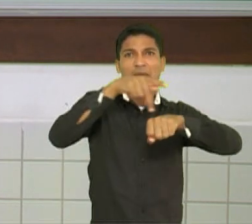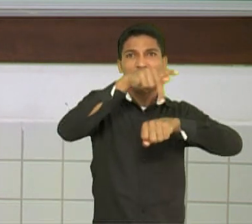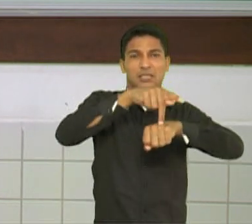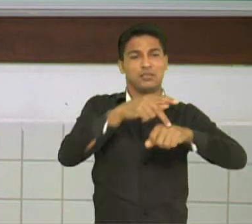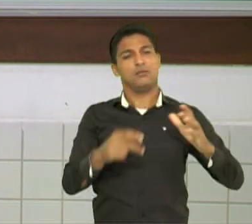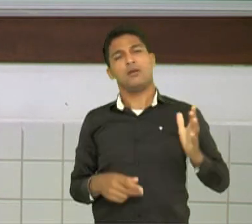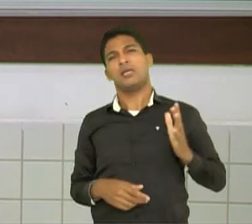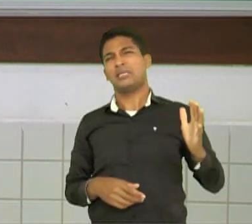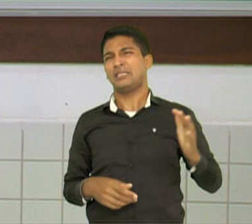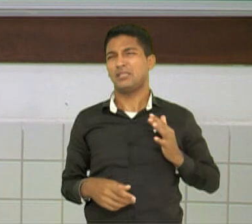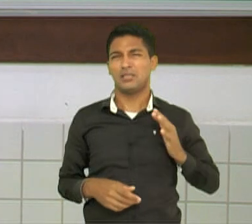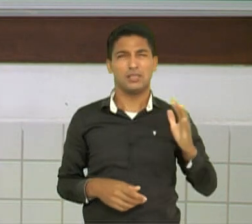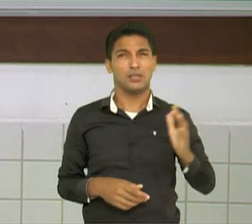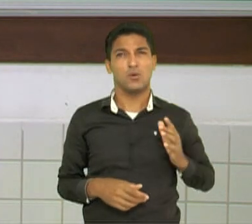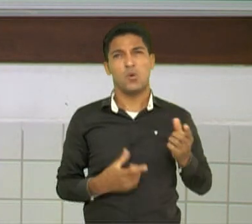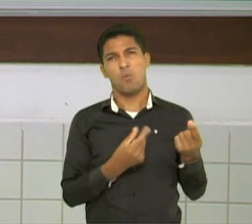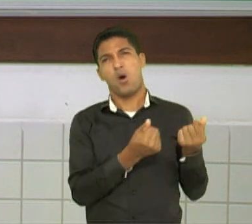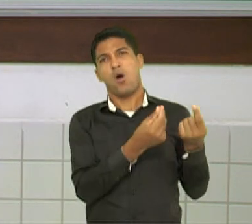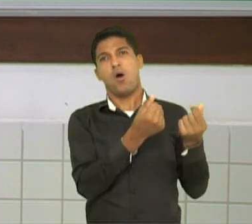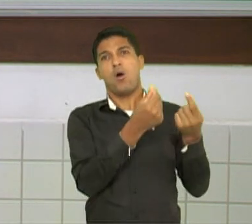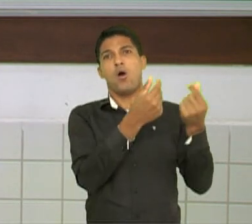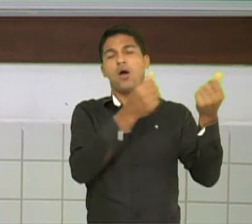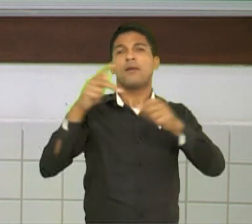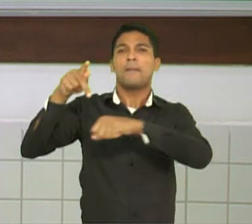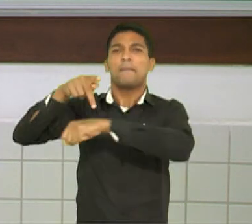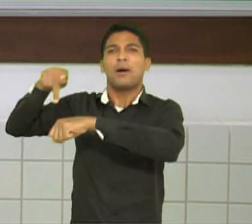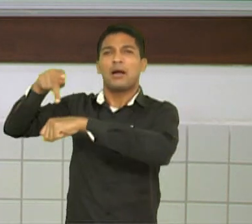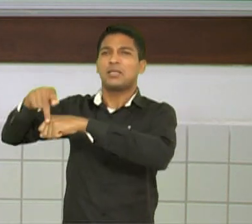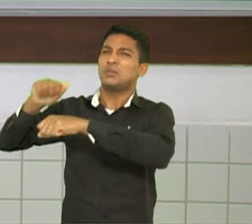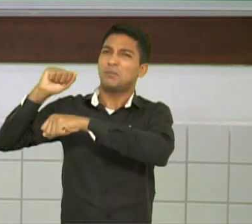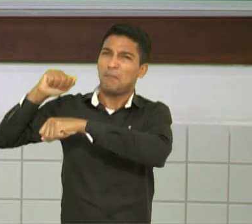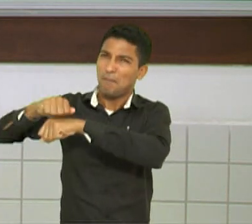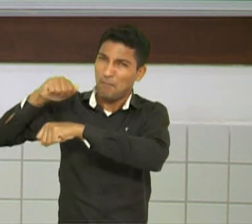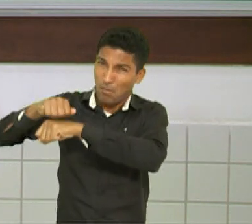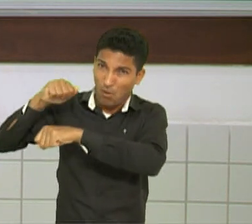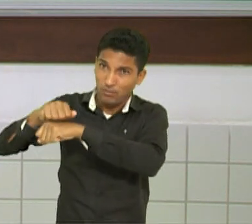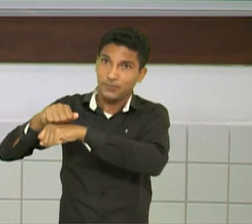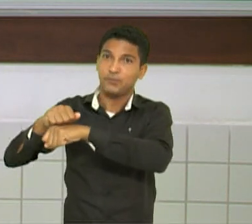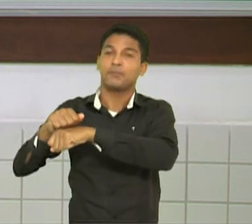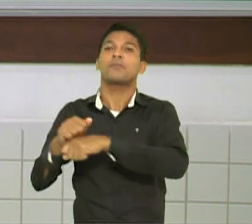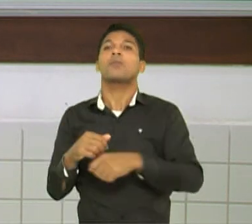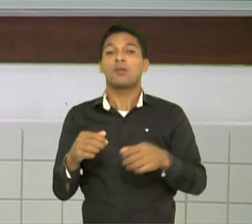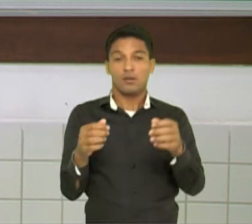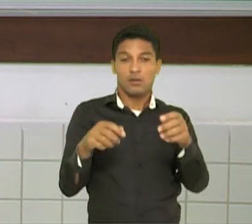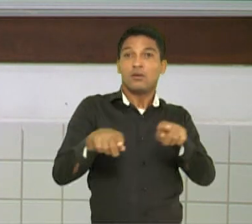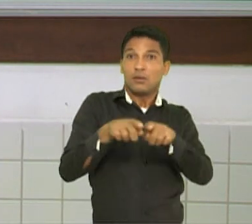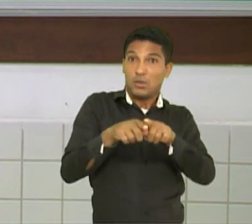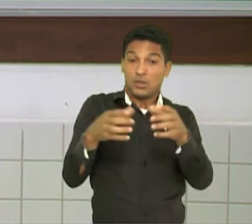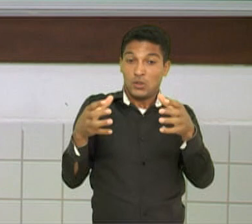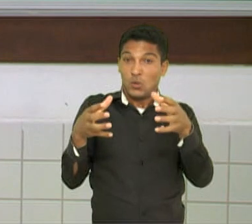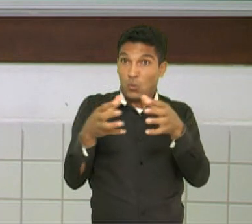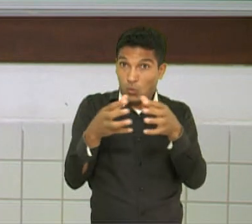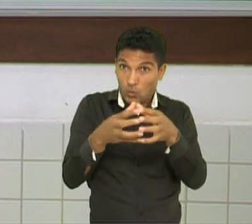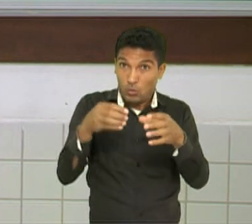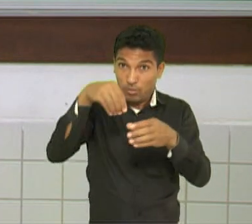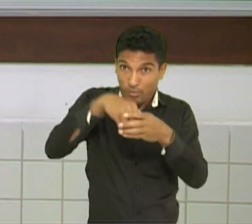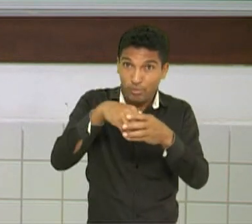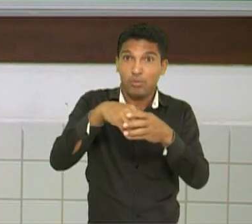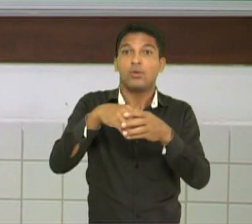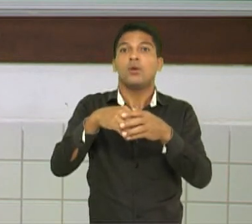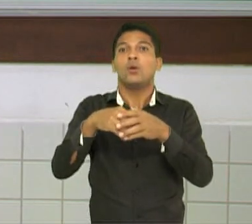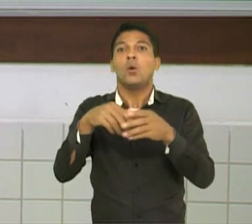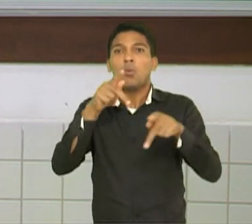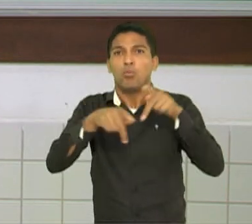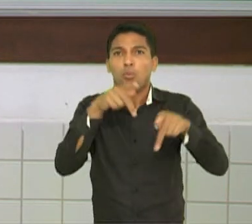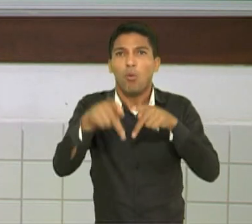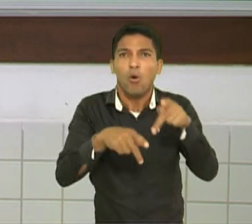dentro de um mesmo país muito ricos, outros grupos sociais muito pobres. Exatamente esse modelo de consumo, aumento